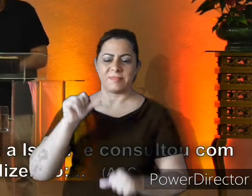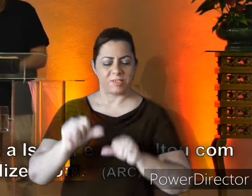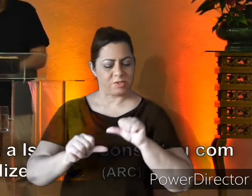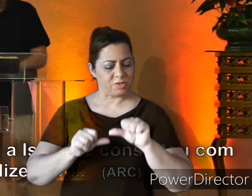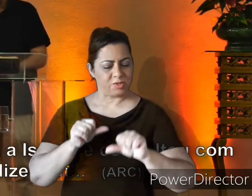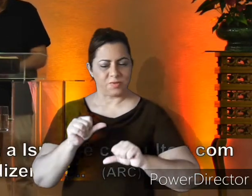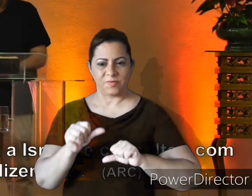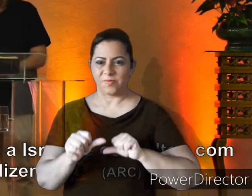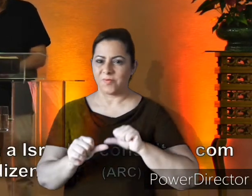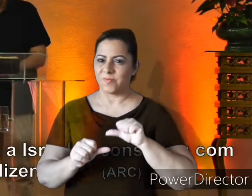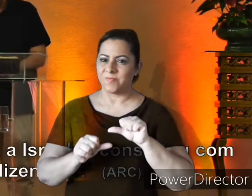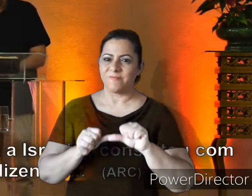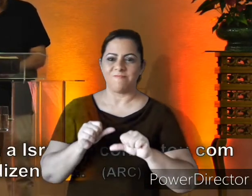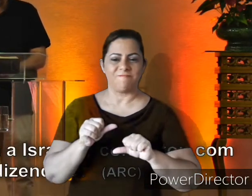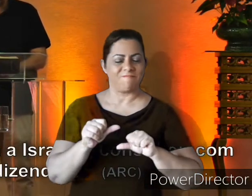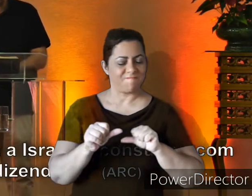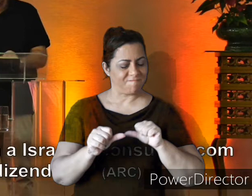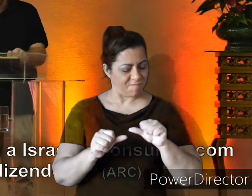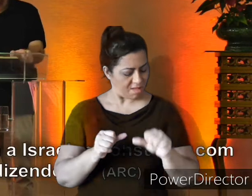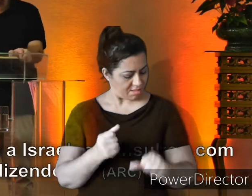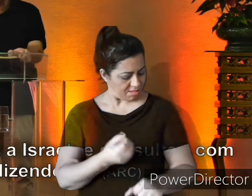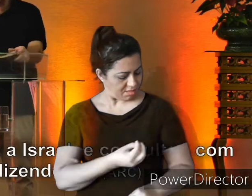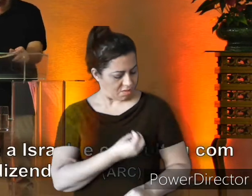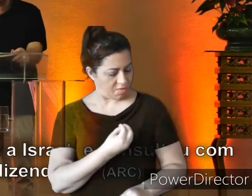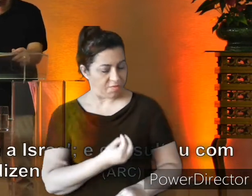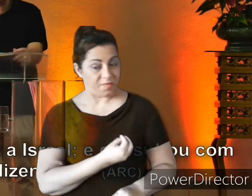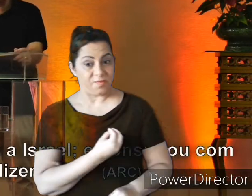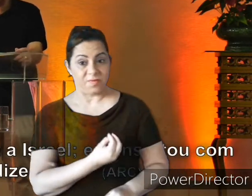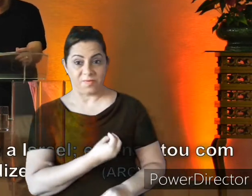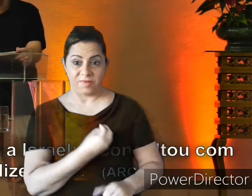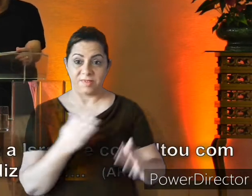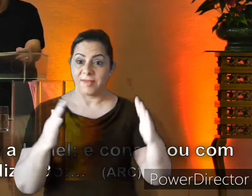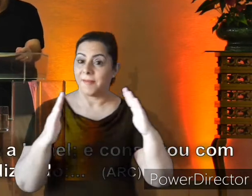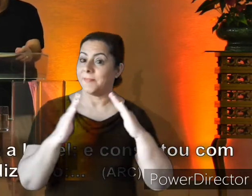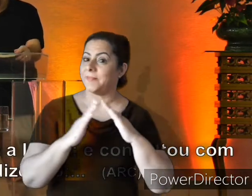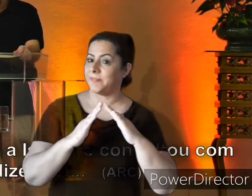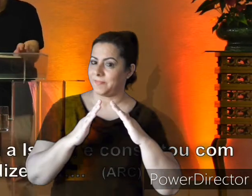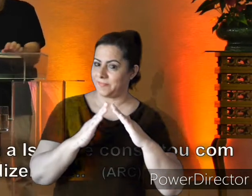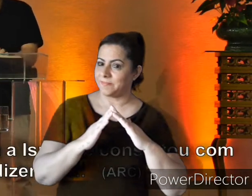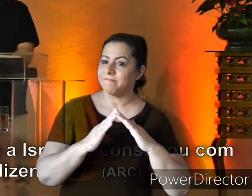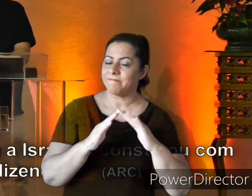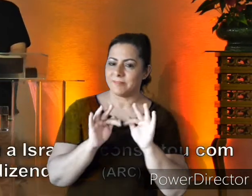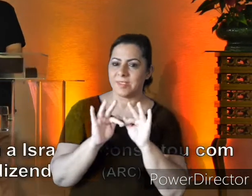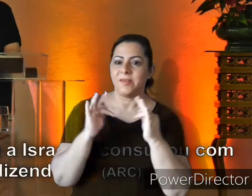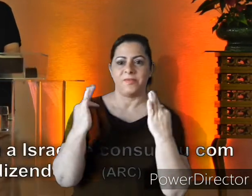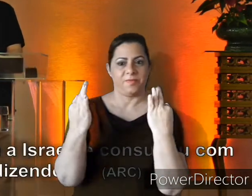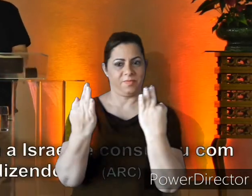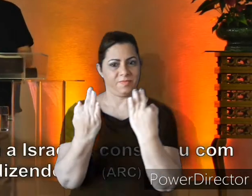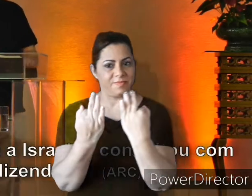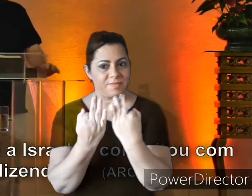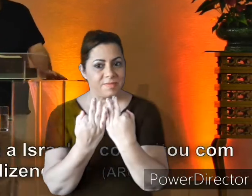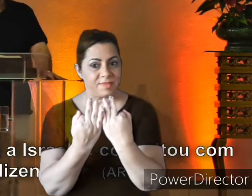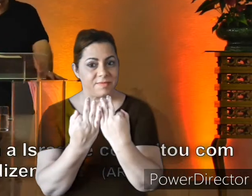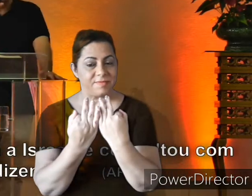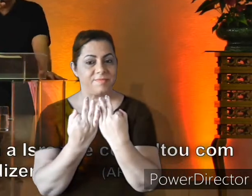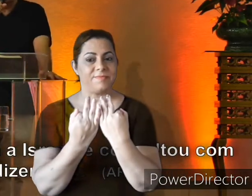operando em nossas vidas, em nossos lares. Aqueles que depois